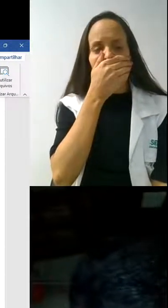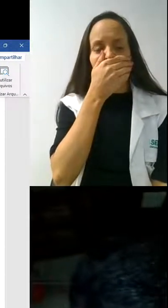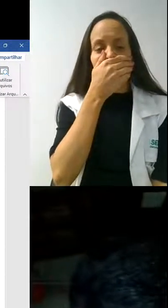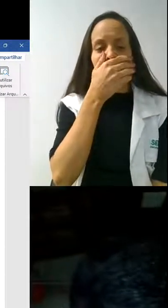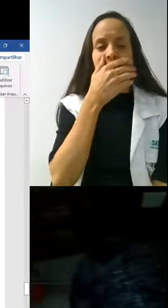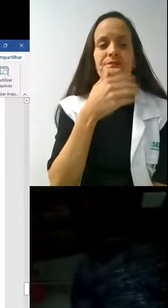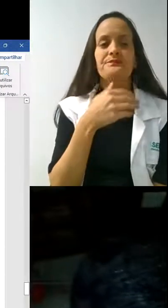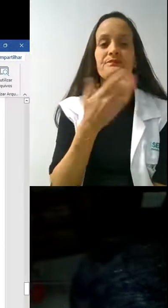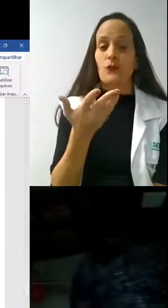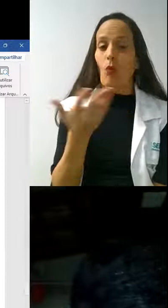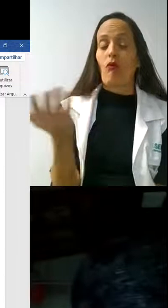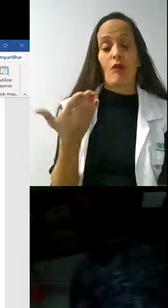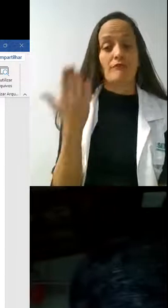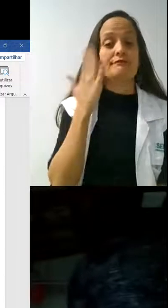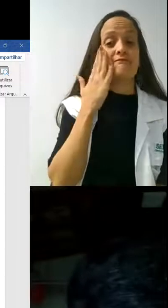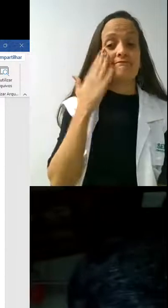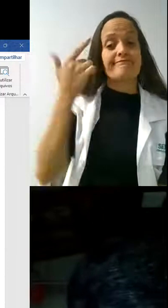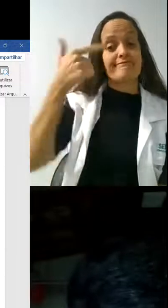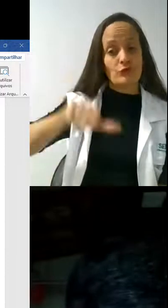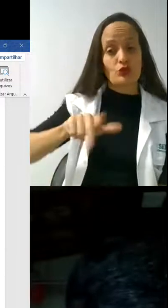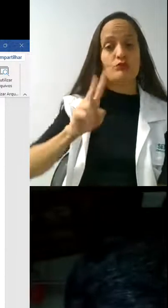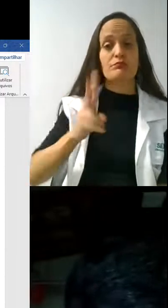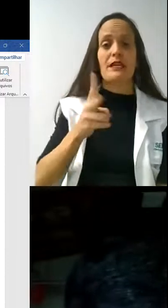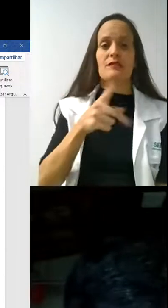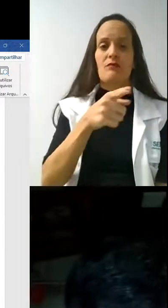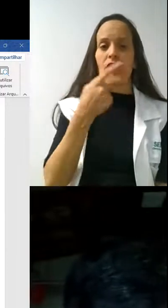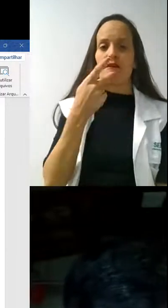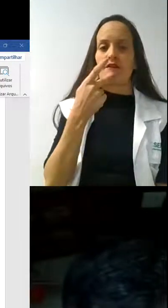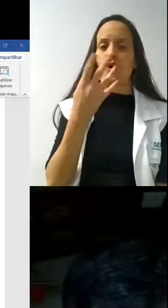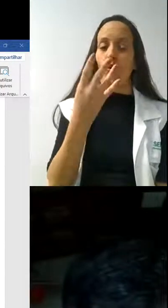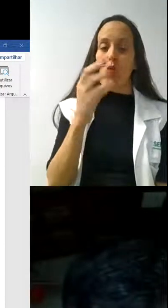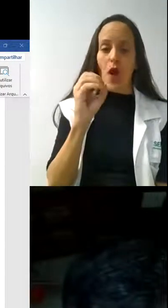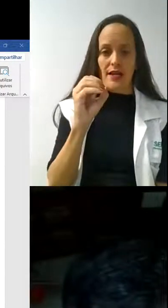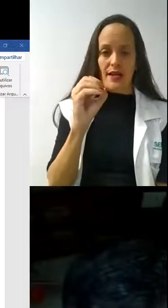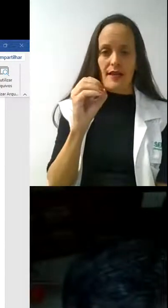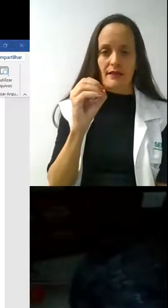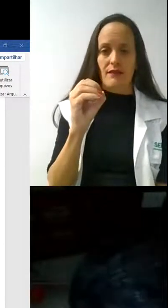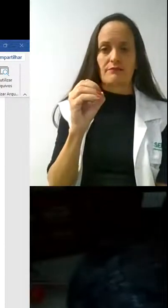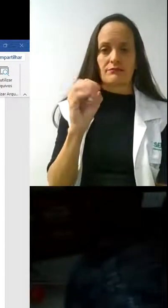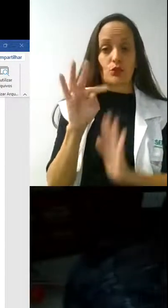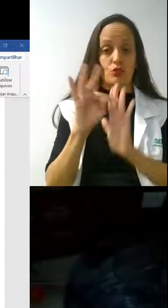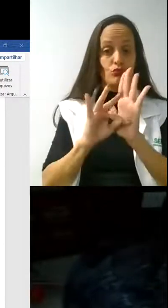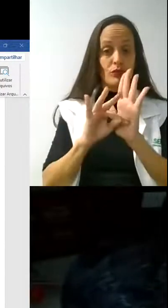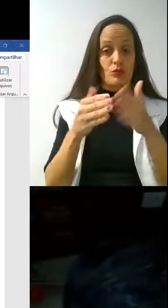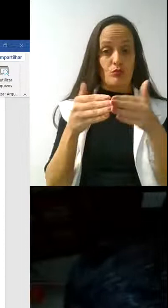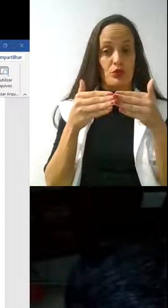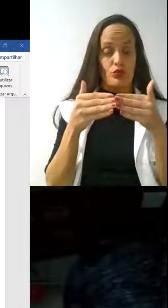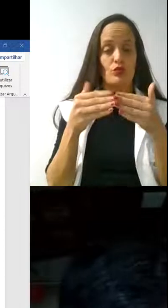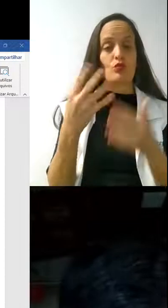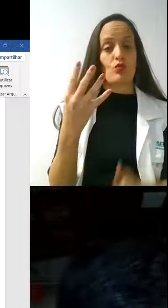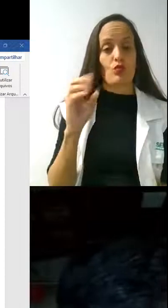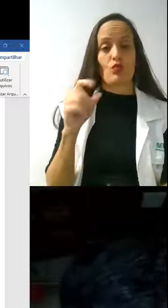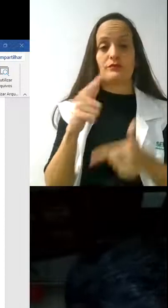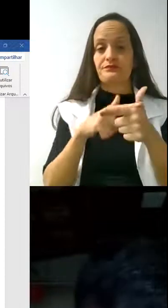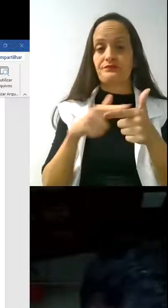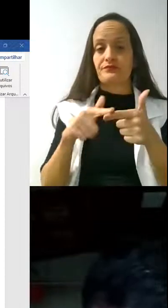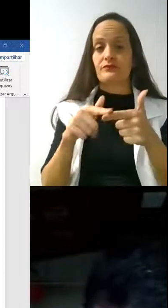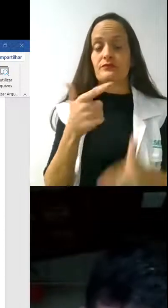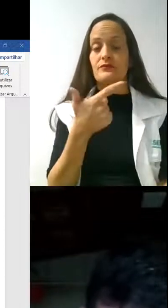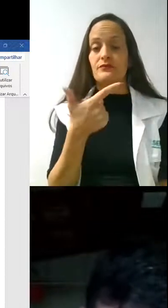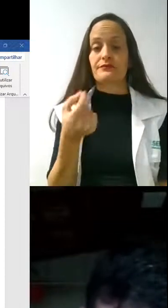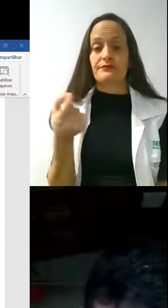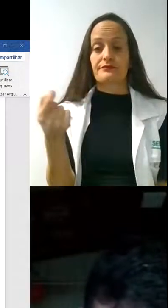que eu tenho, que eu quero saber, né? Qual que é o valor proporcional que eu preciso desenhar. 40 dividido por